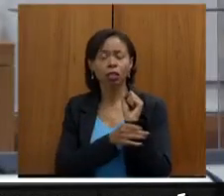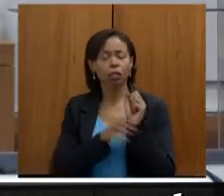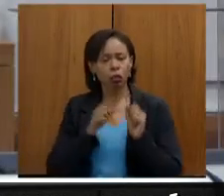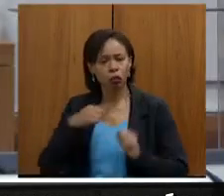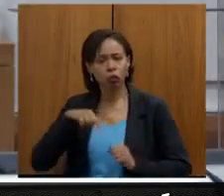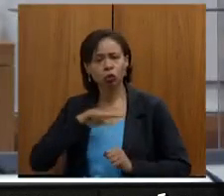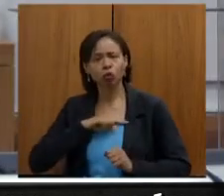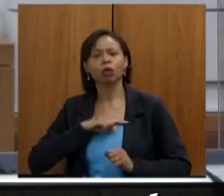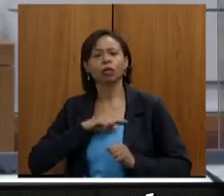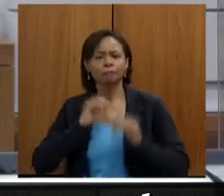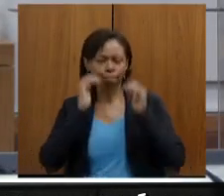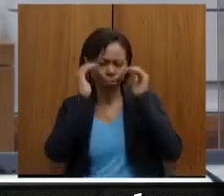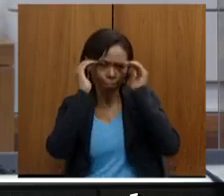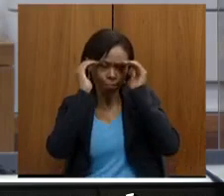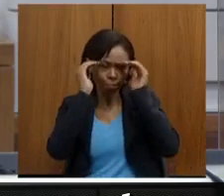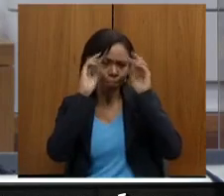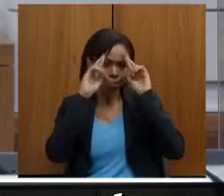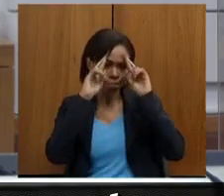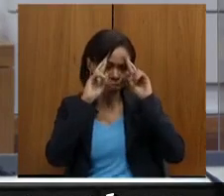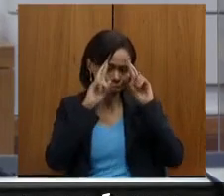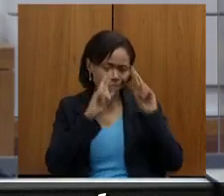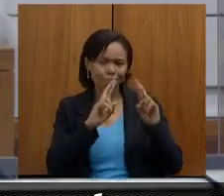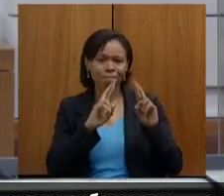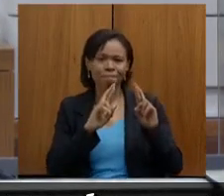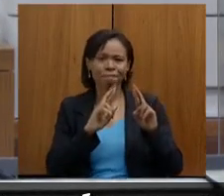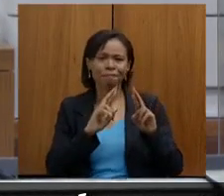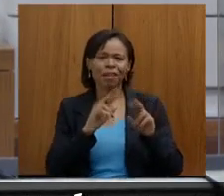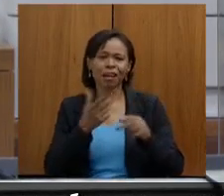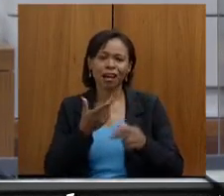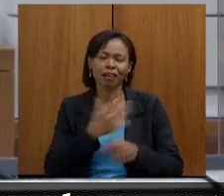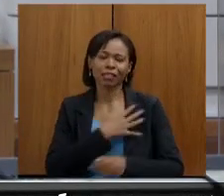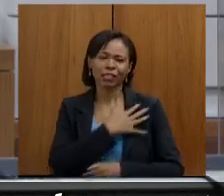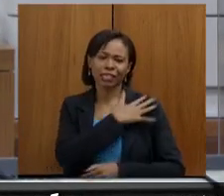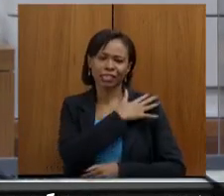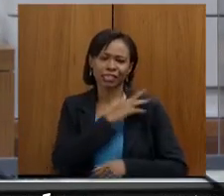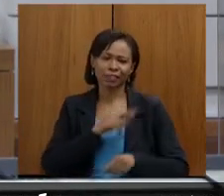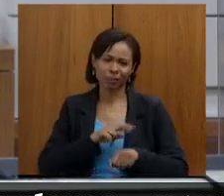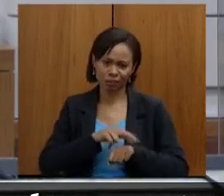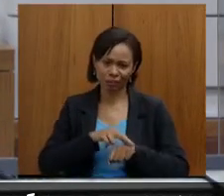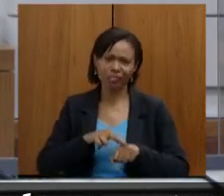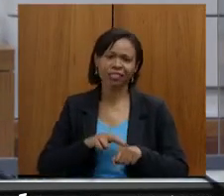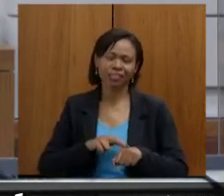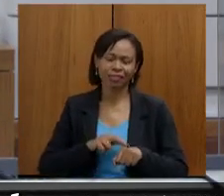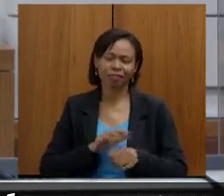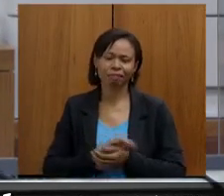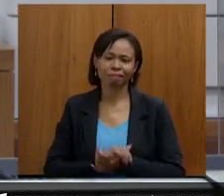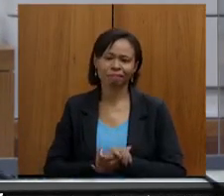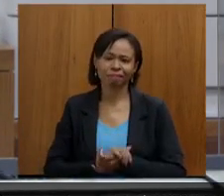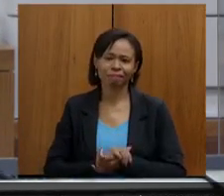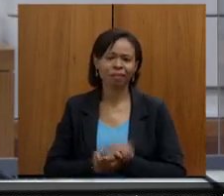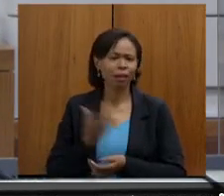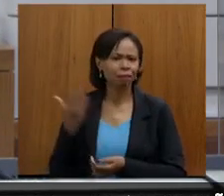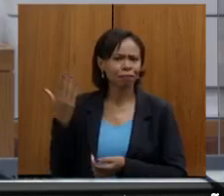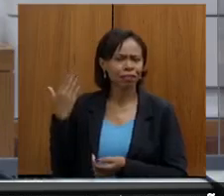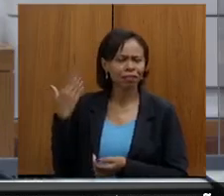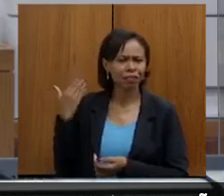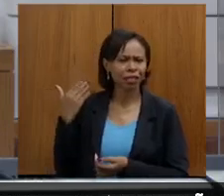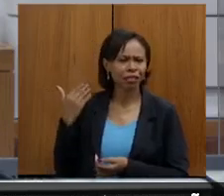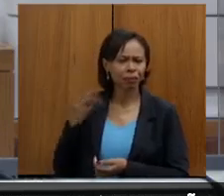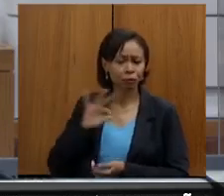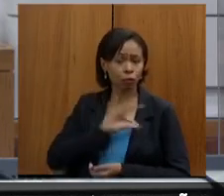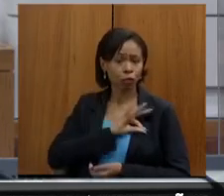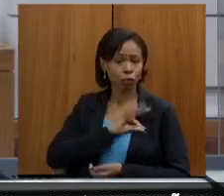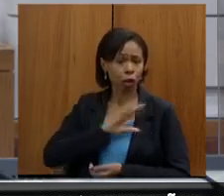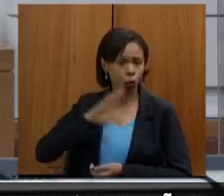carinho e um respeito tão grande e nós vemos e no comando passado da Polícia